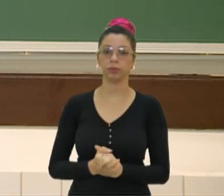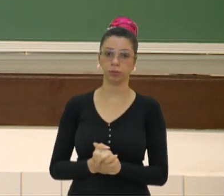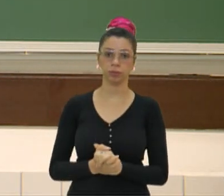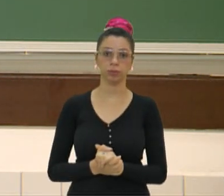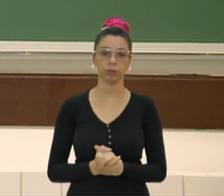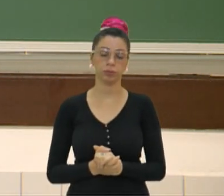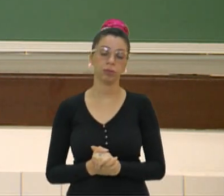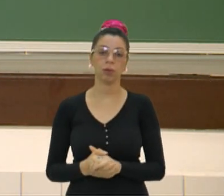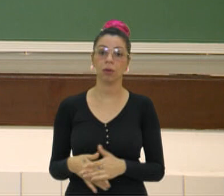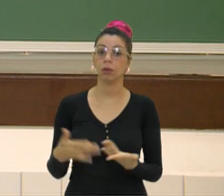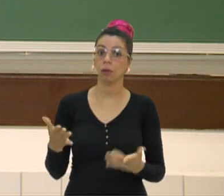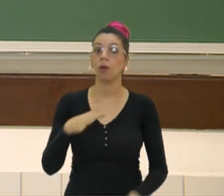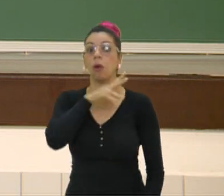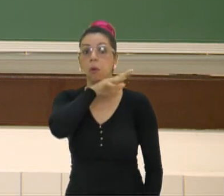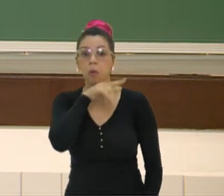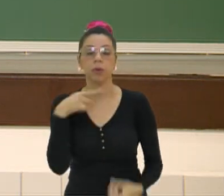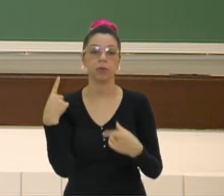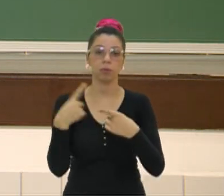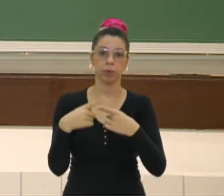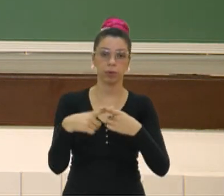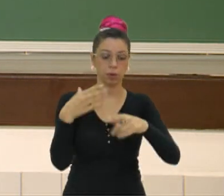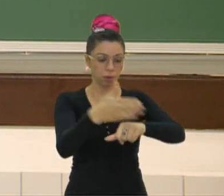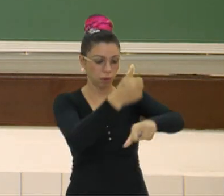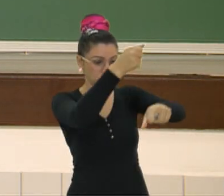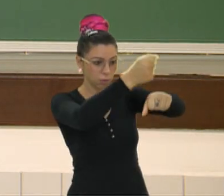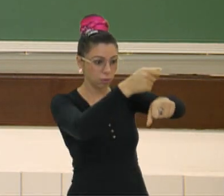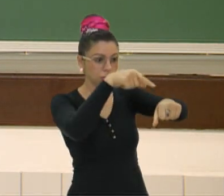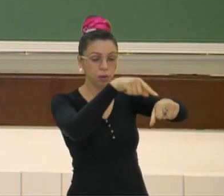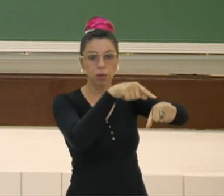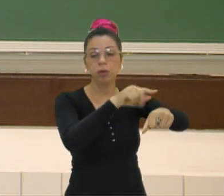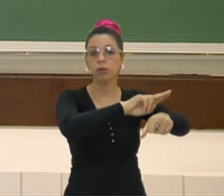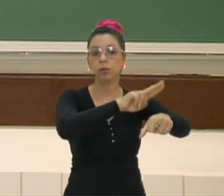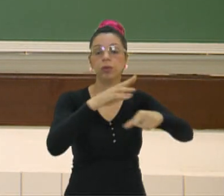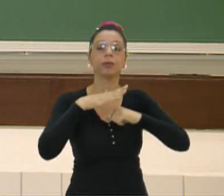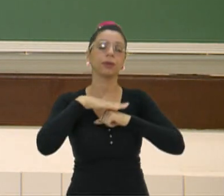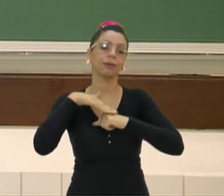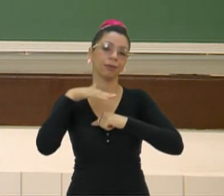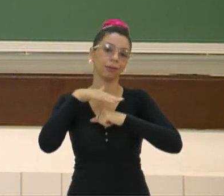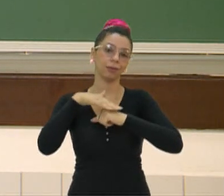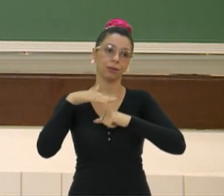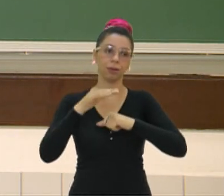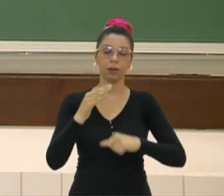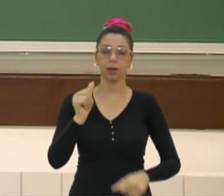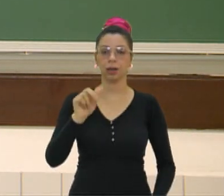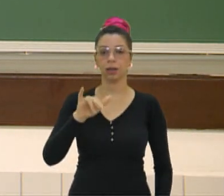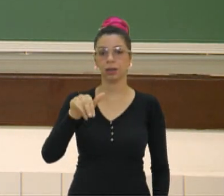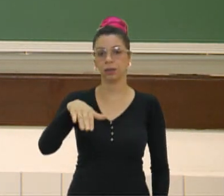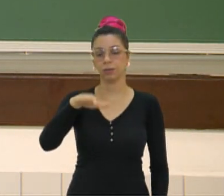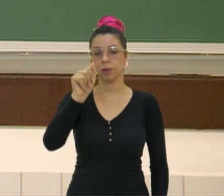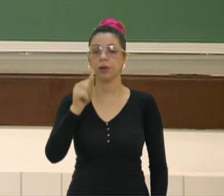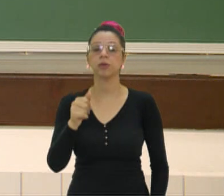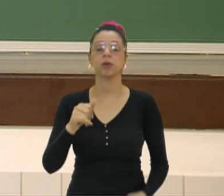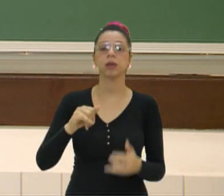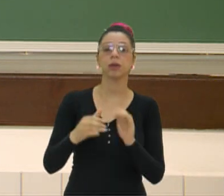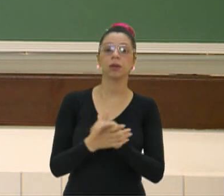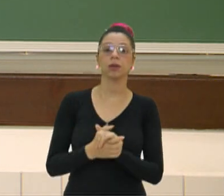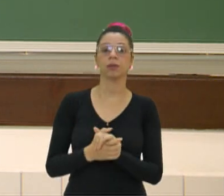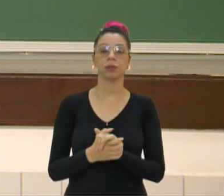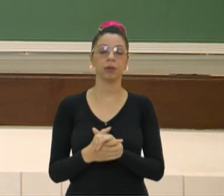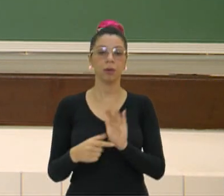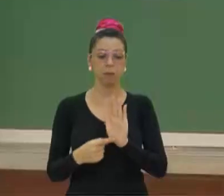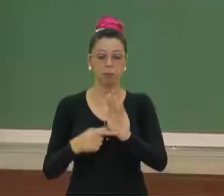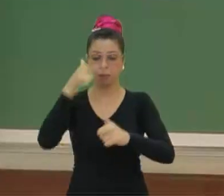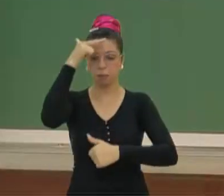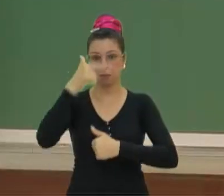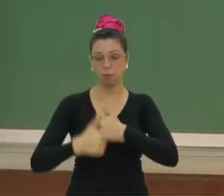um aspecto negativo. Veja, esses líderes chamados carismáticos, eles se identificam com o pai como o pai dos pobres, vocês já viram isso quando trataram